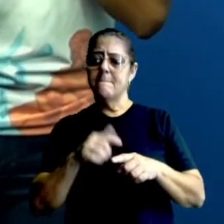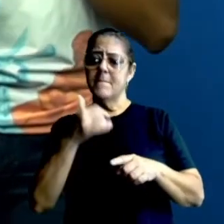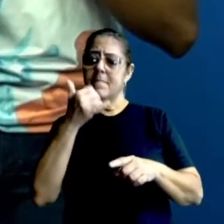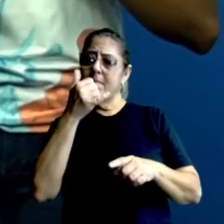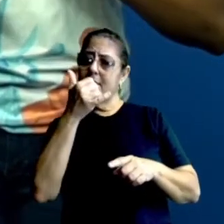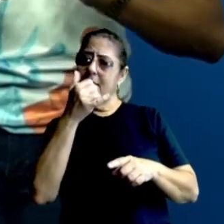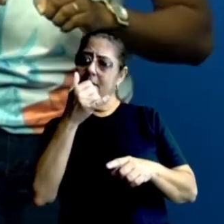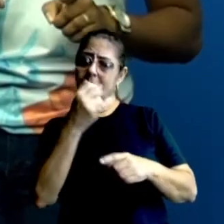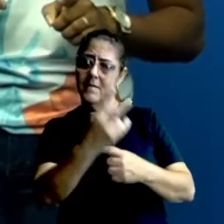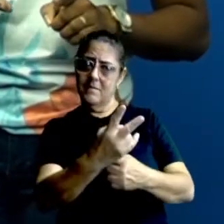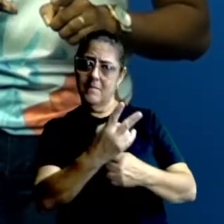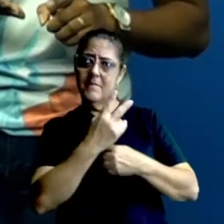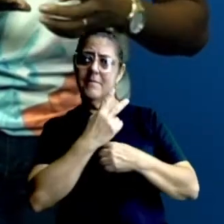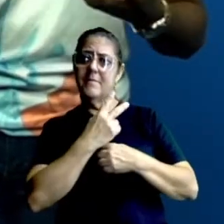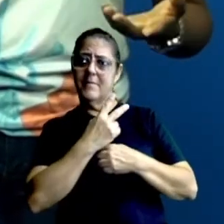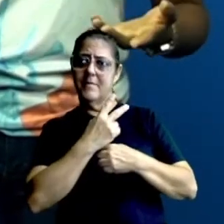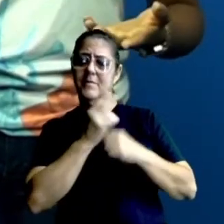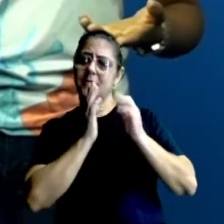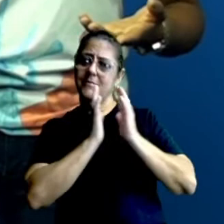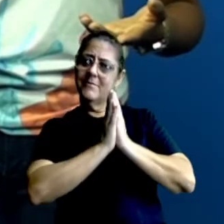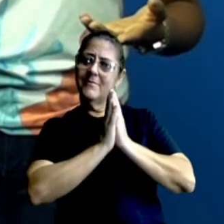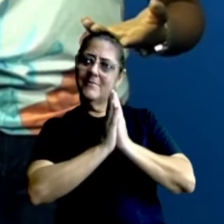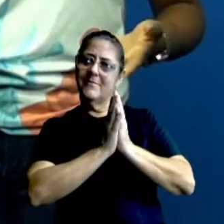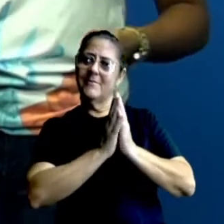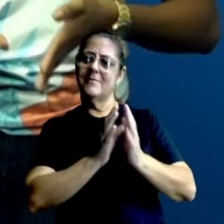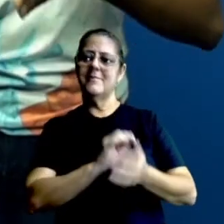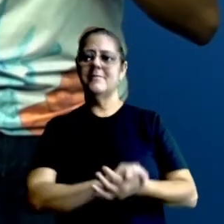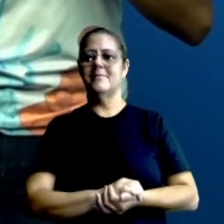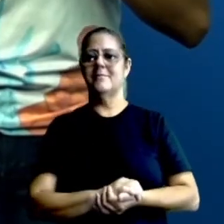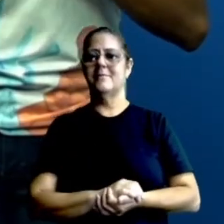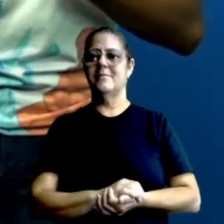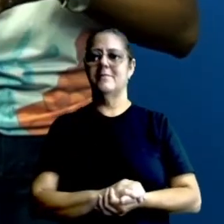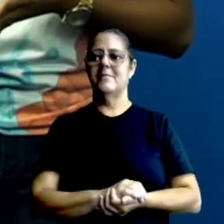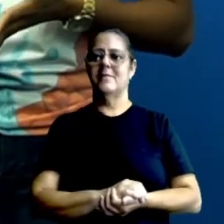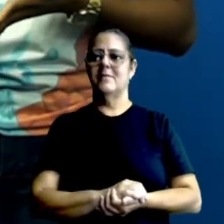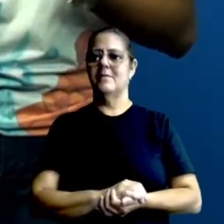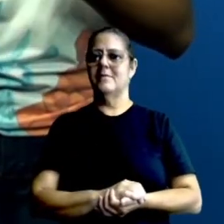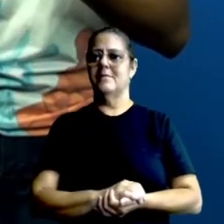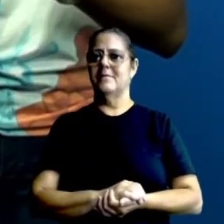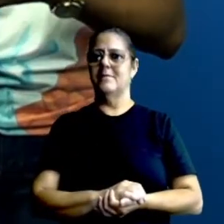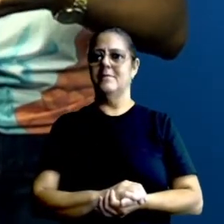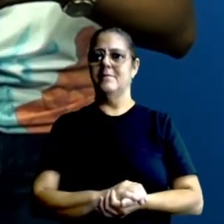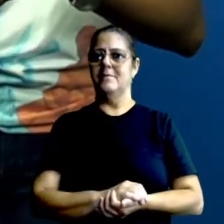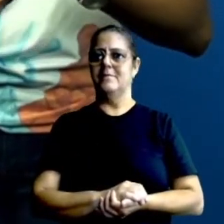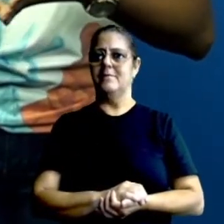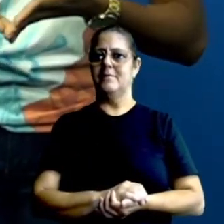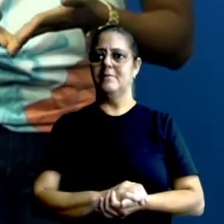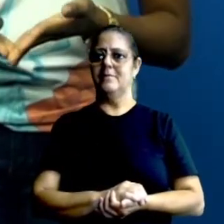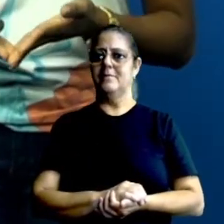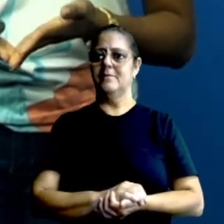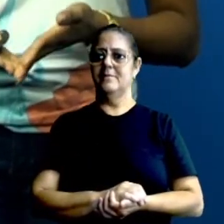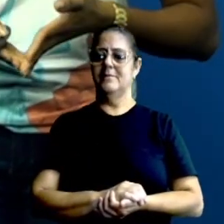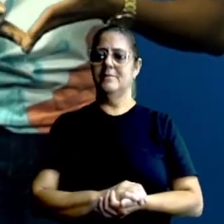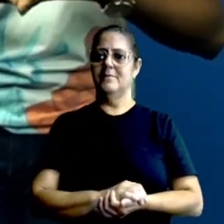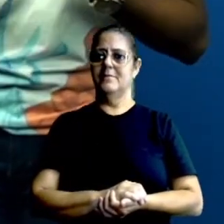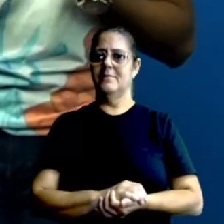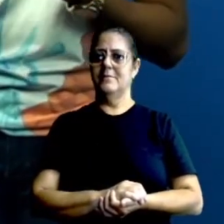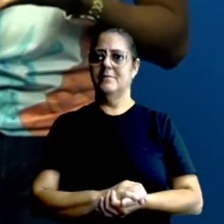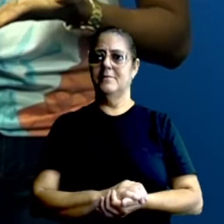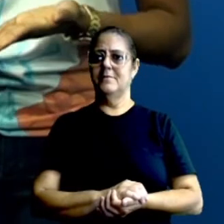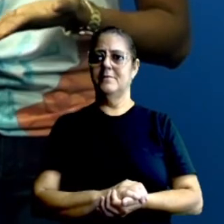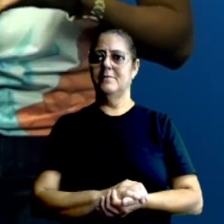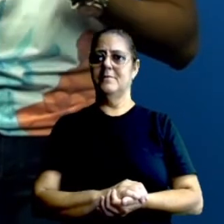caneta emprestada por favor E aí eu uso a expressão quem lá e bora o York Penn Lins